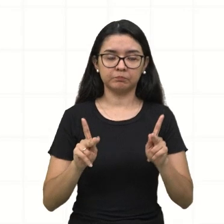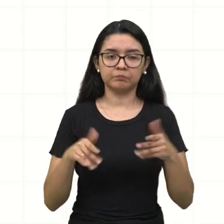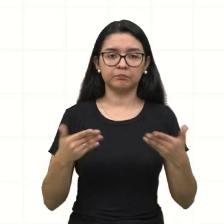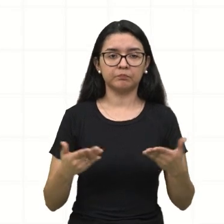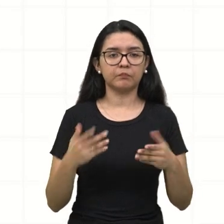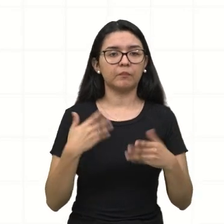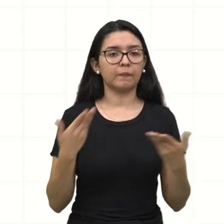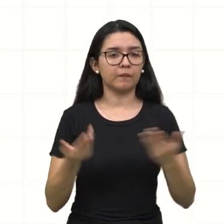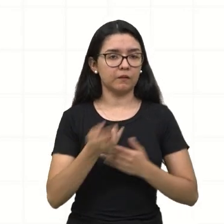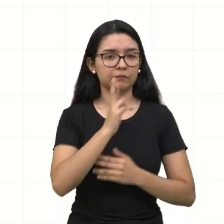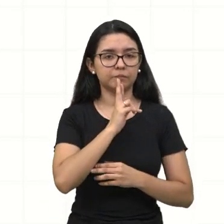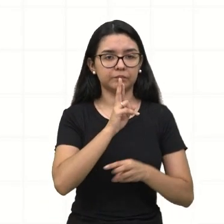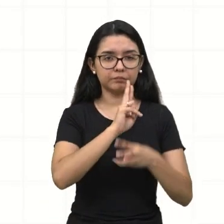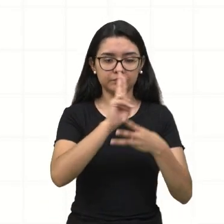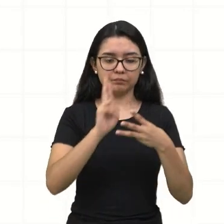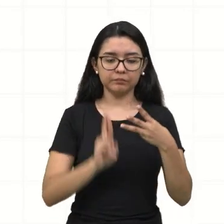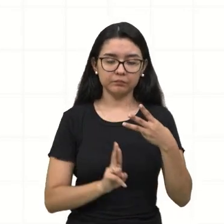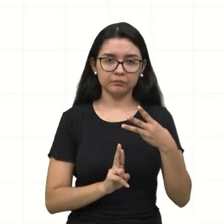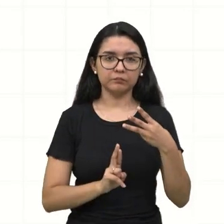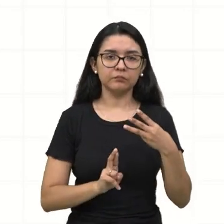vamos responder essas perguntas aqui.